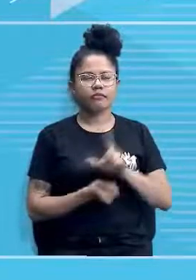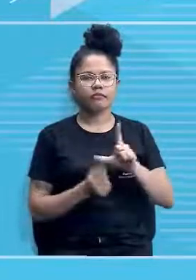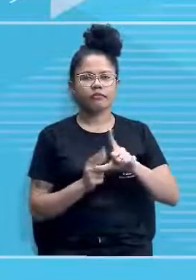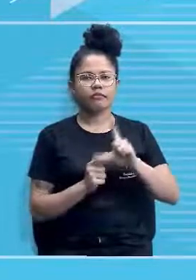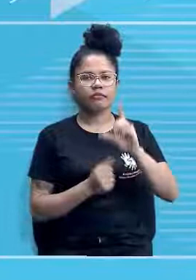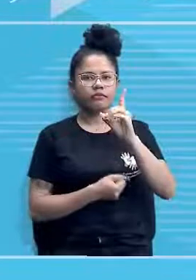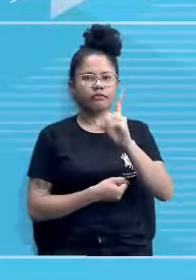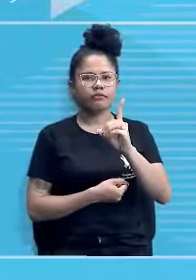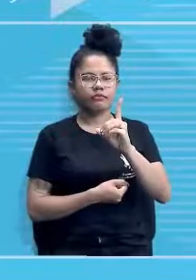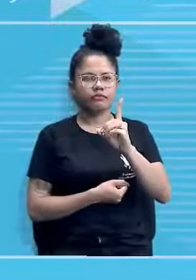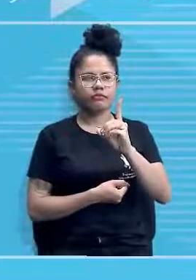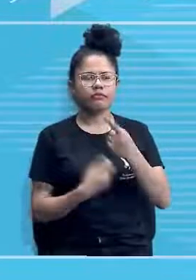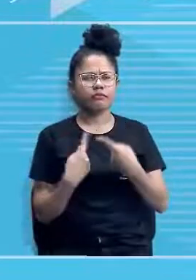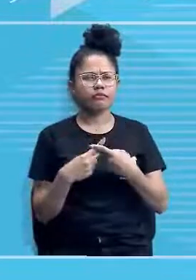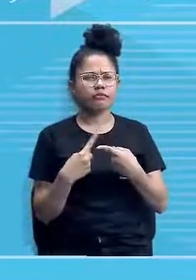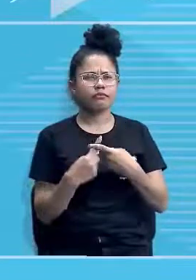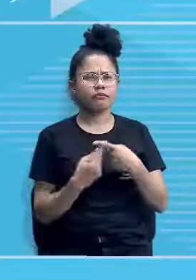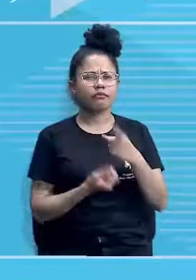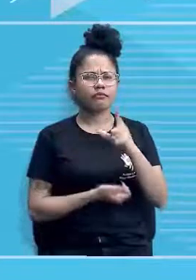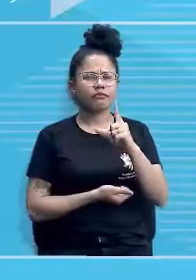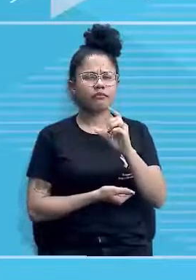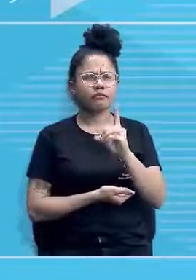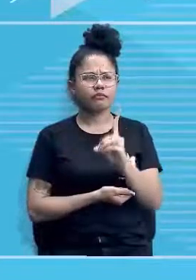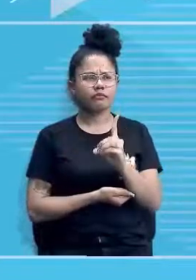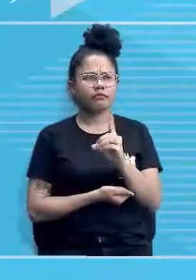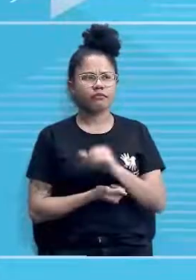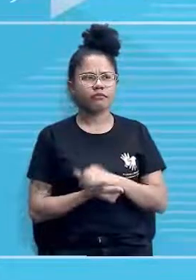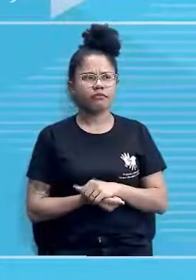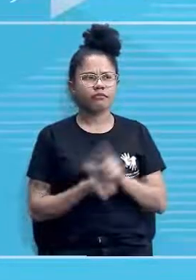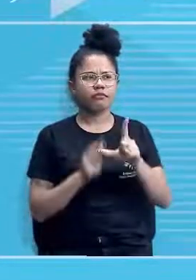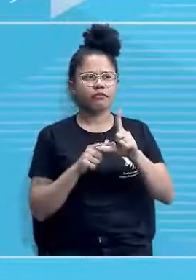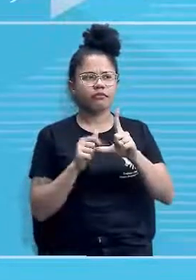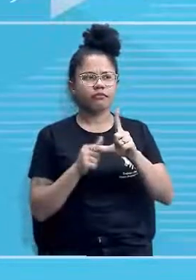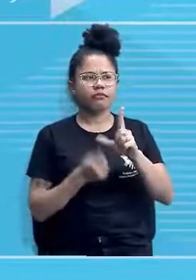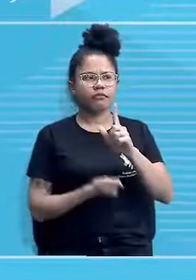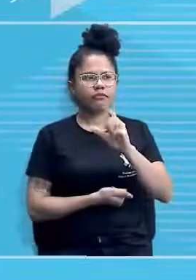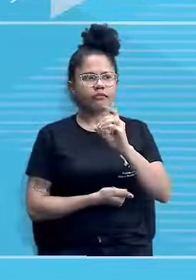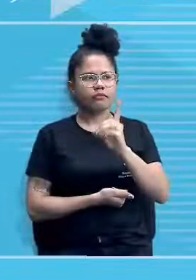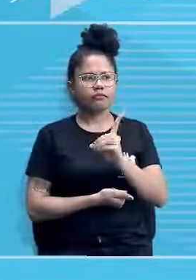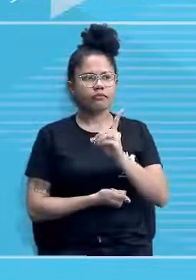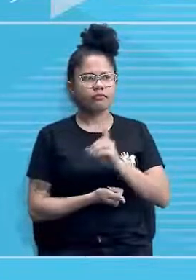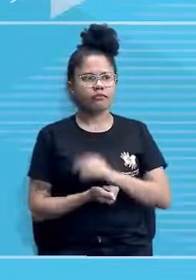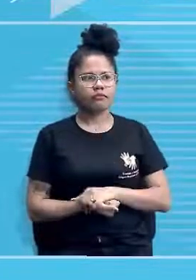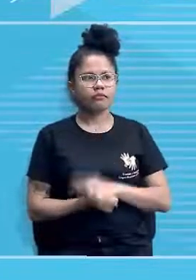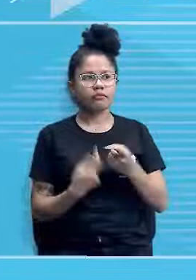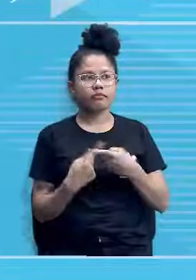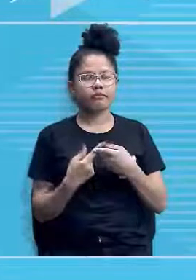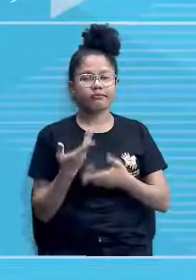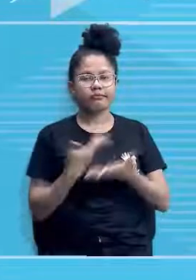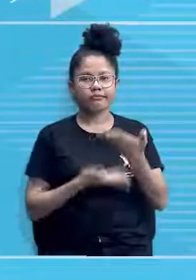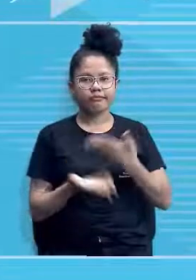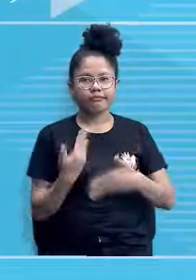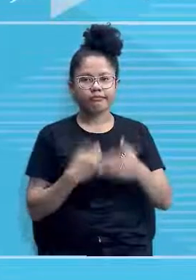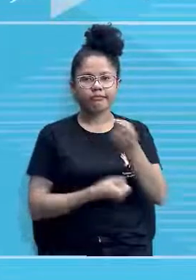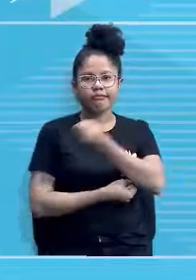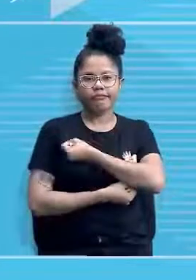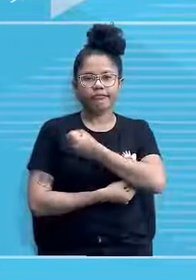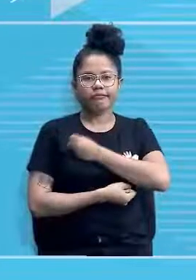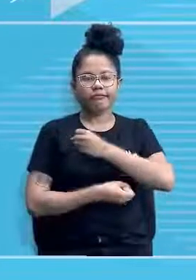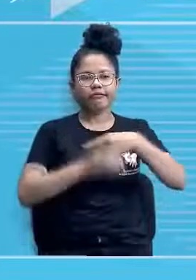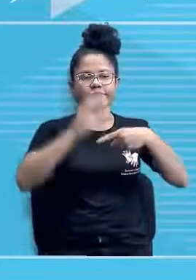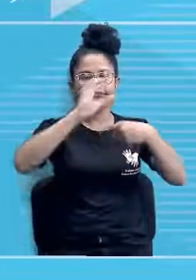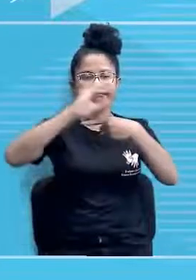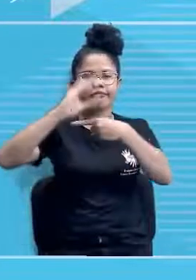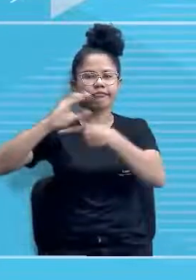letra de por quê que a letra dele Observe que aqui eu fiz o critério em relação ao número de carbonos nome de